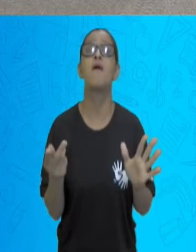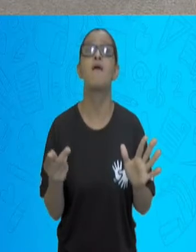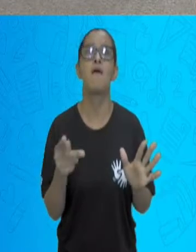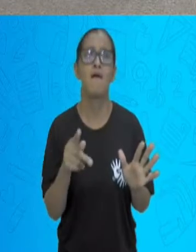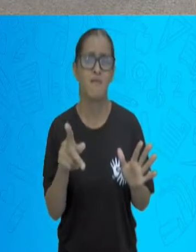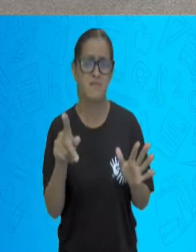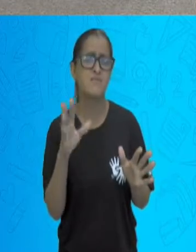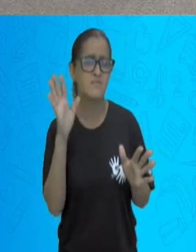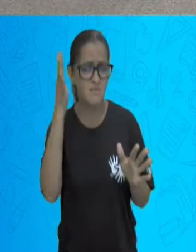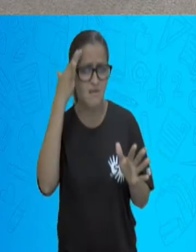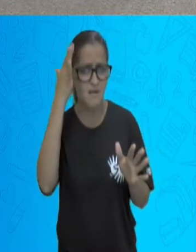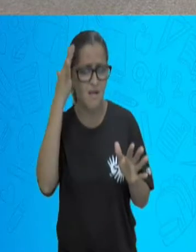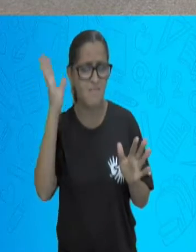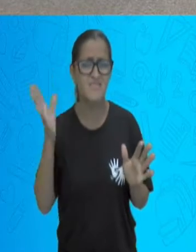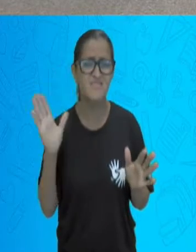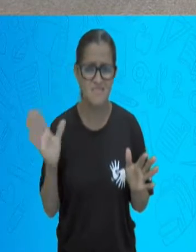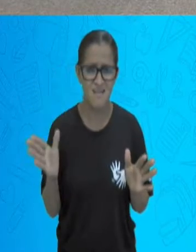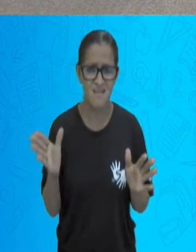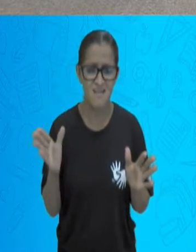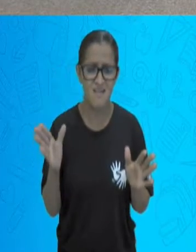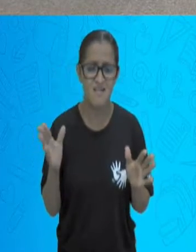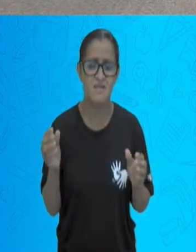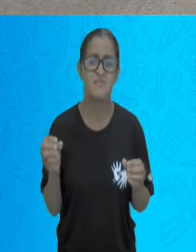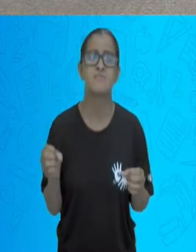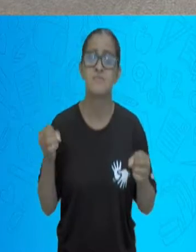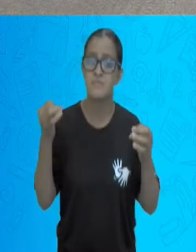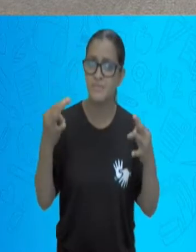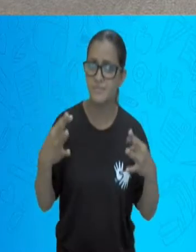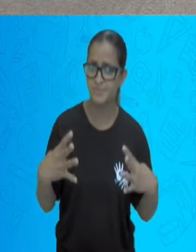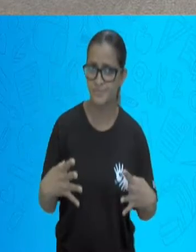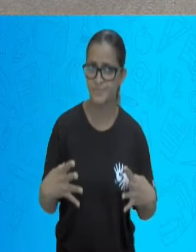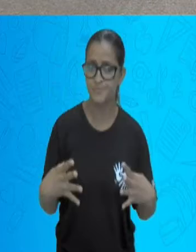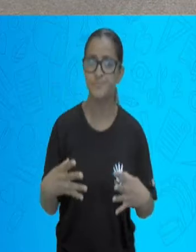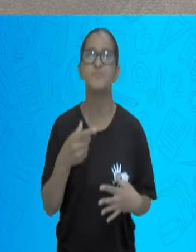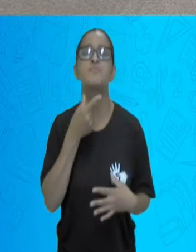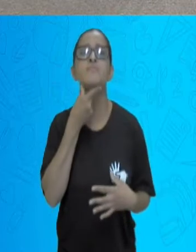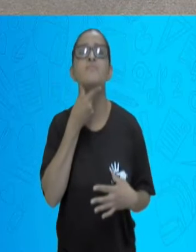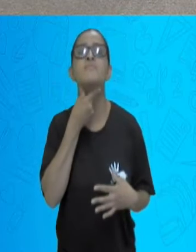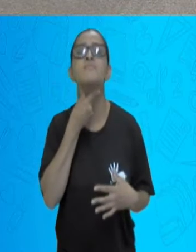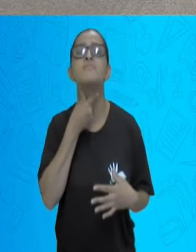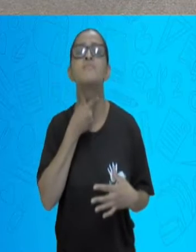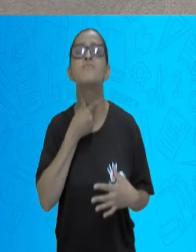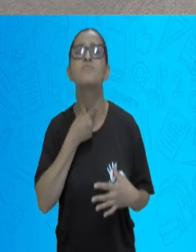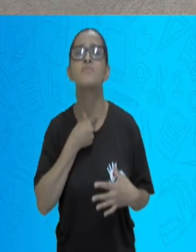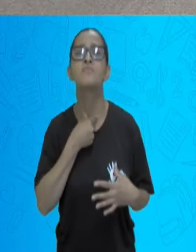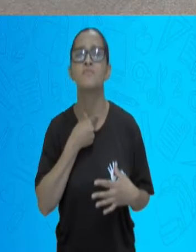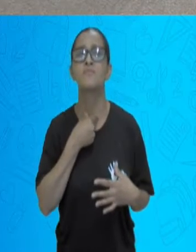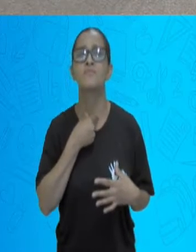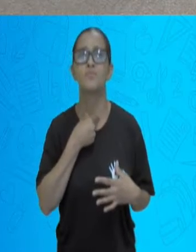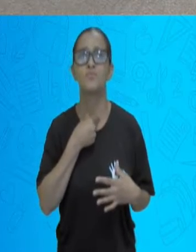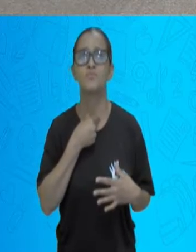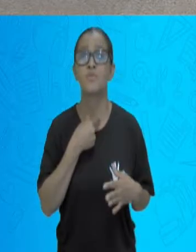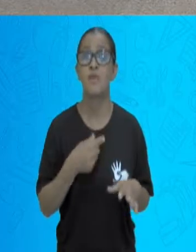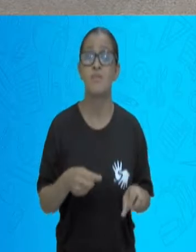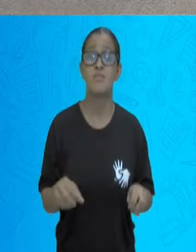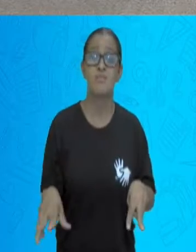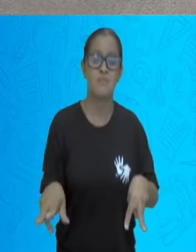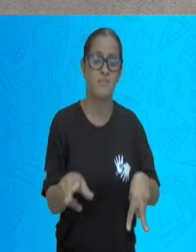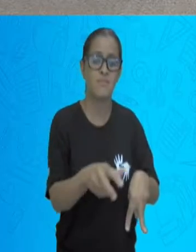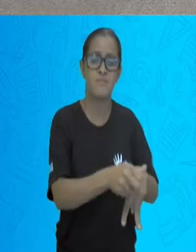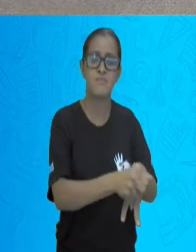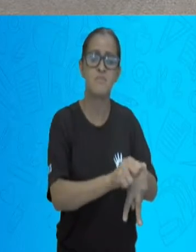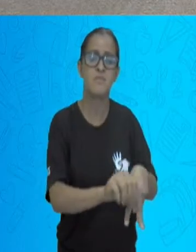já ouviu lá atrás, o nosso sistema digestório, então a faringe, ela pertence tanto ao sistema